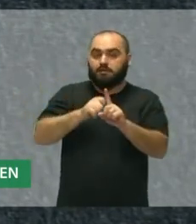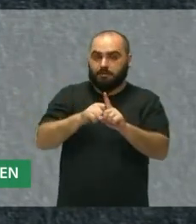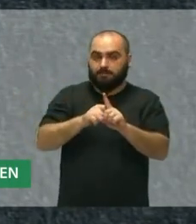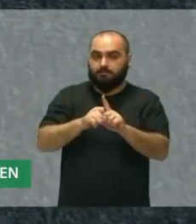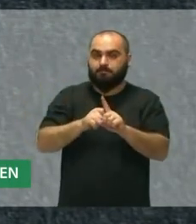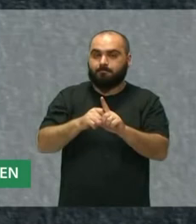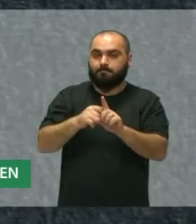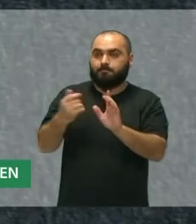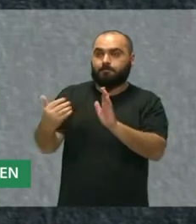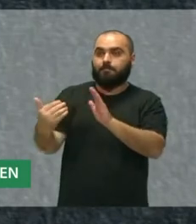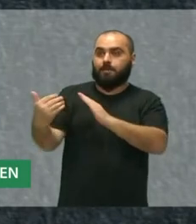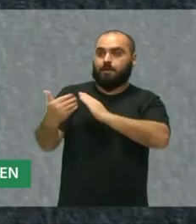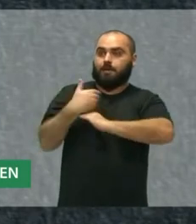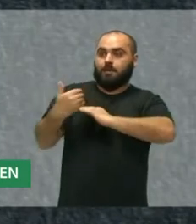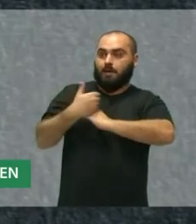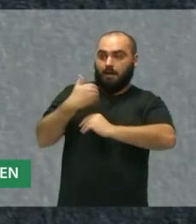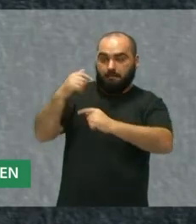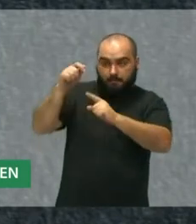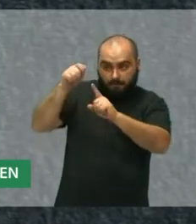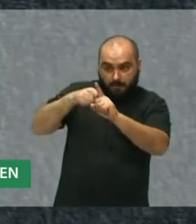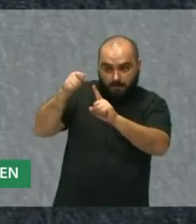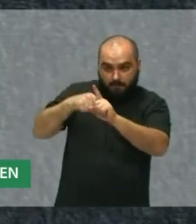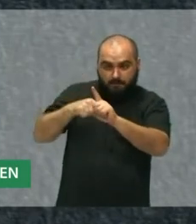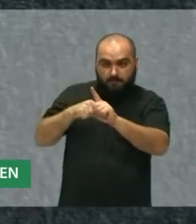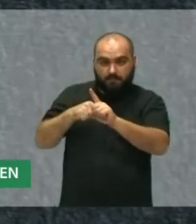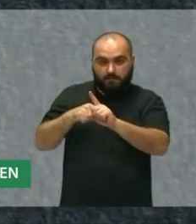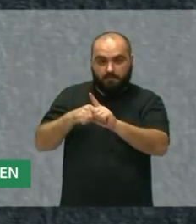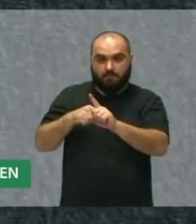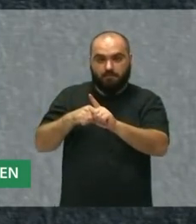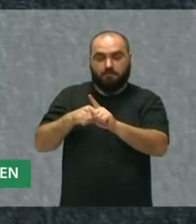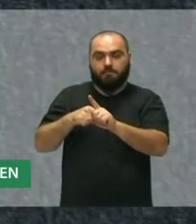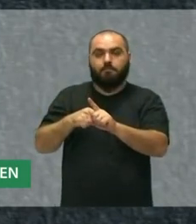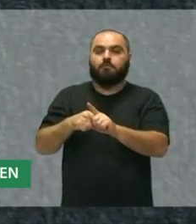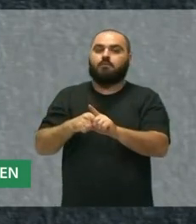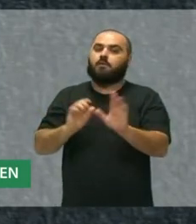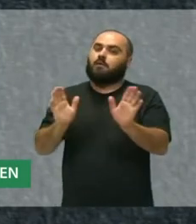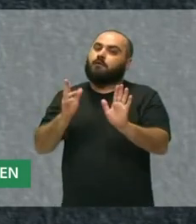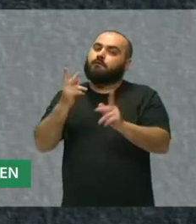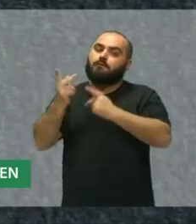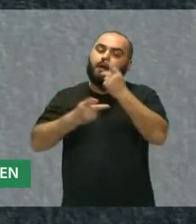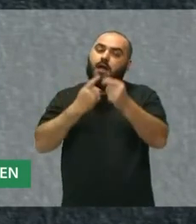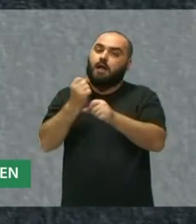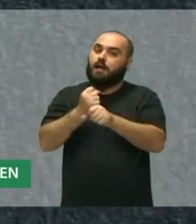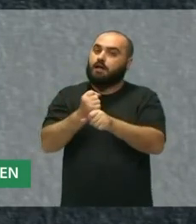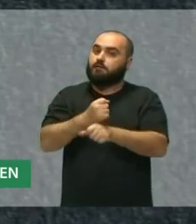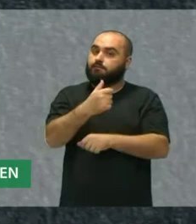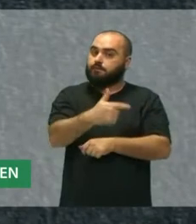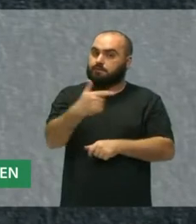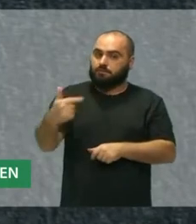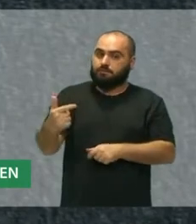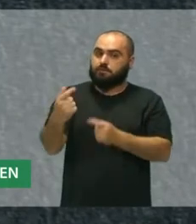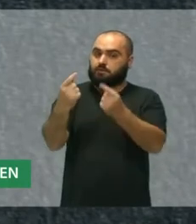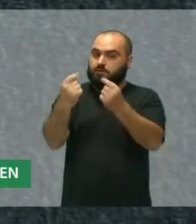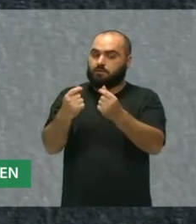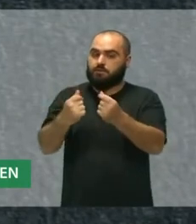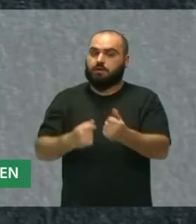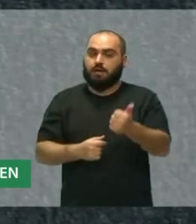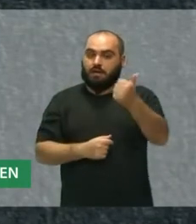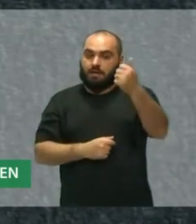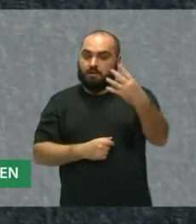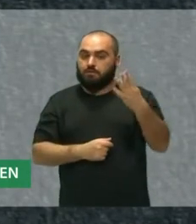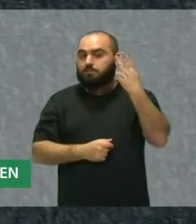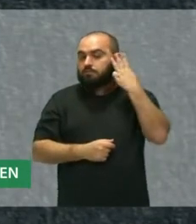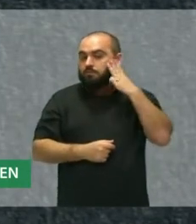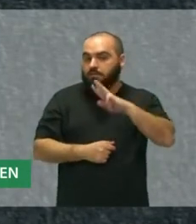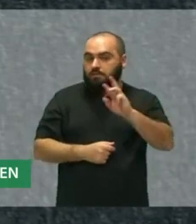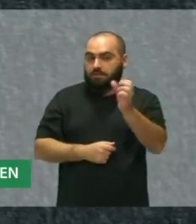receita operacional bruta, digamos assim, eu estou falando da média, estou dizer, falando do ano de 2022, a nossa média foi